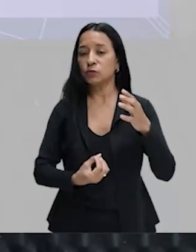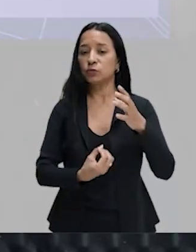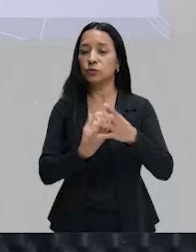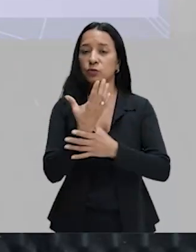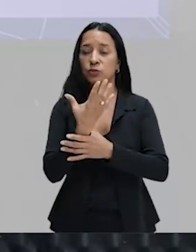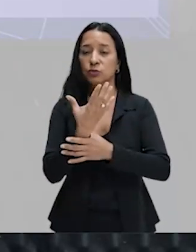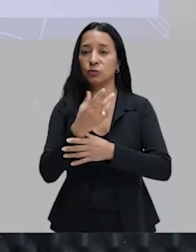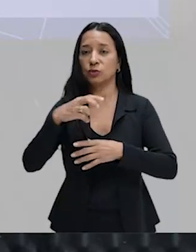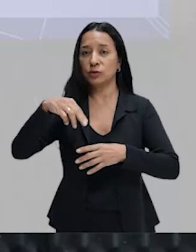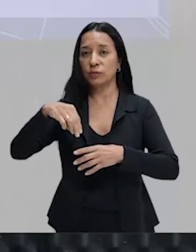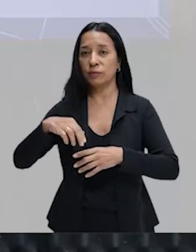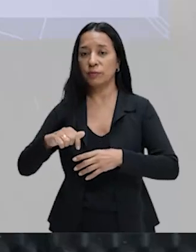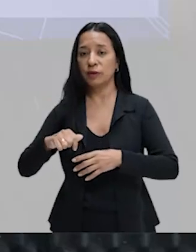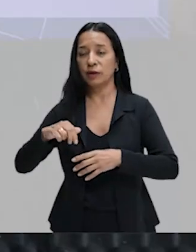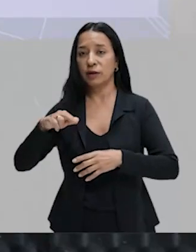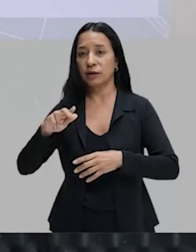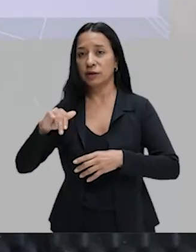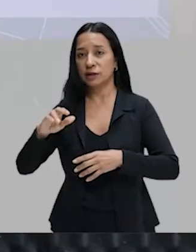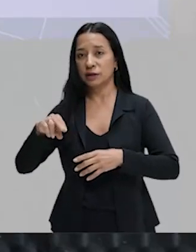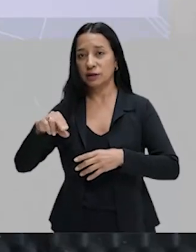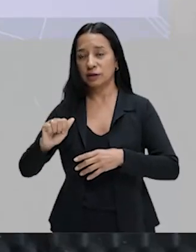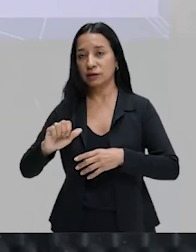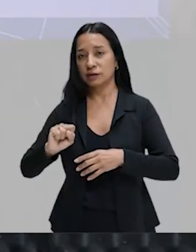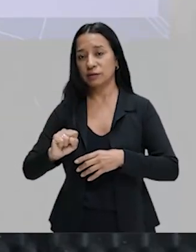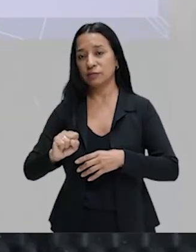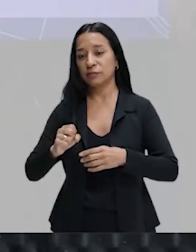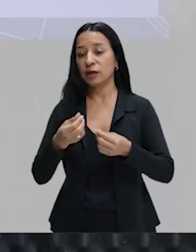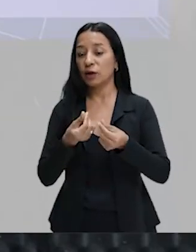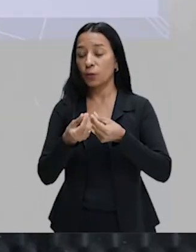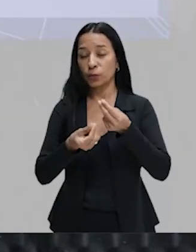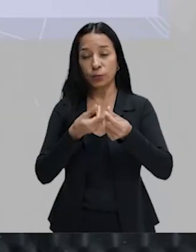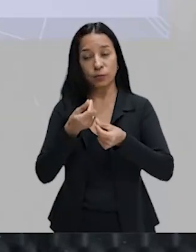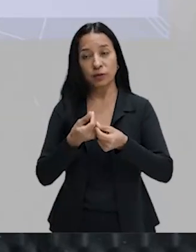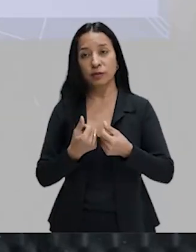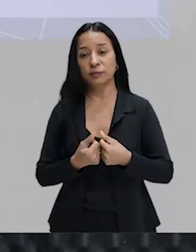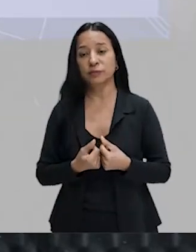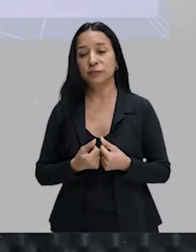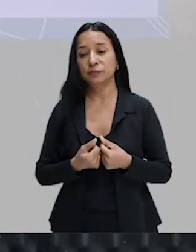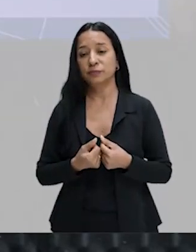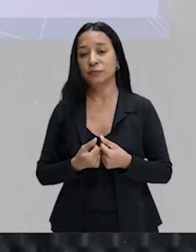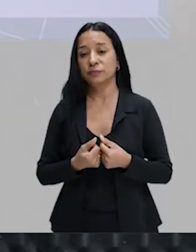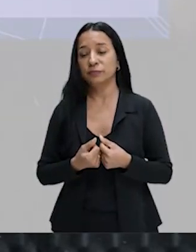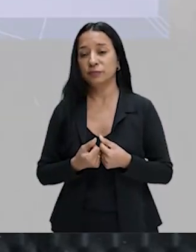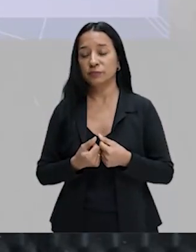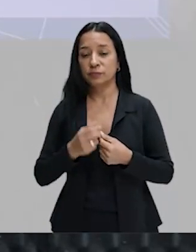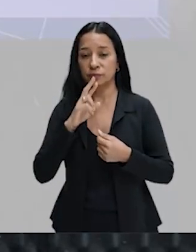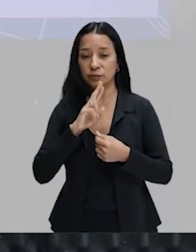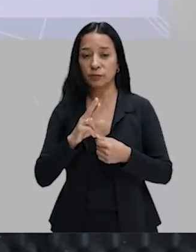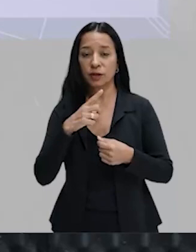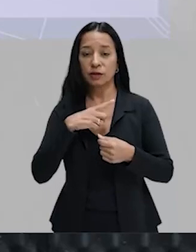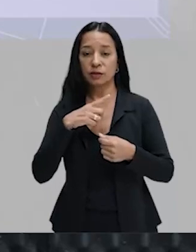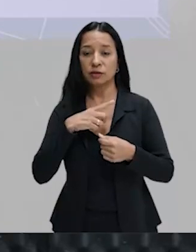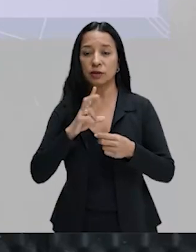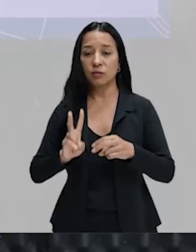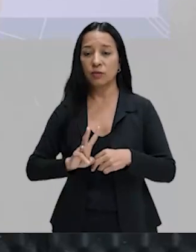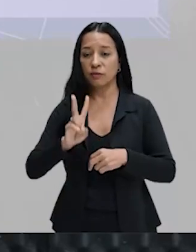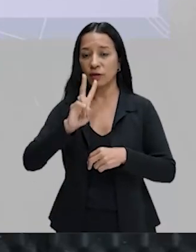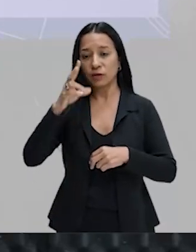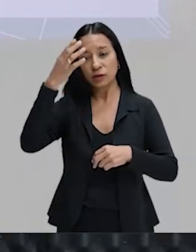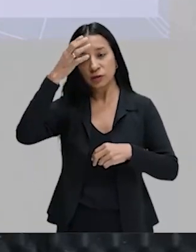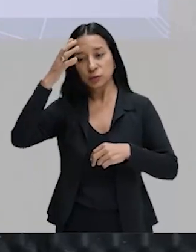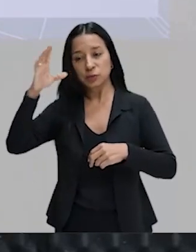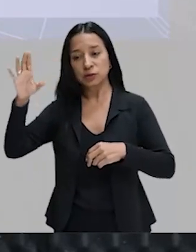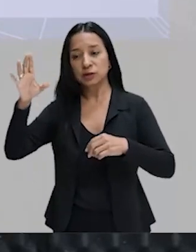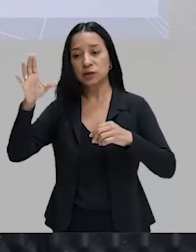trazer mudanças em todos os setores e a economia é um deles. Por quê? Existe uma valorização da ciência e